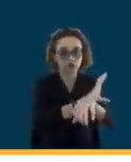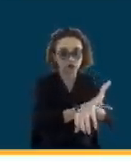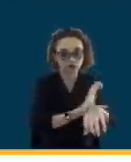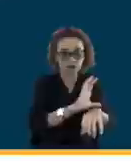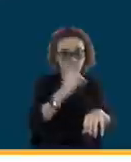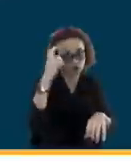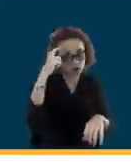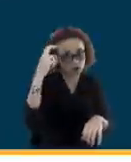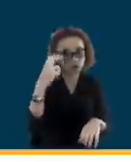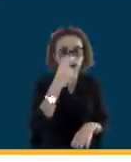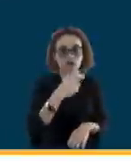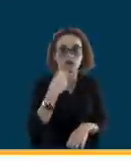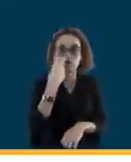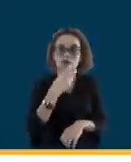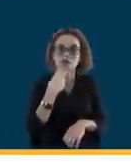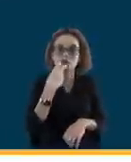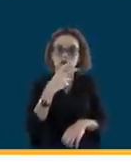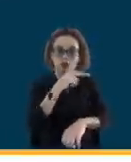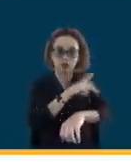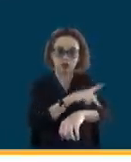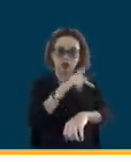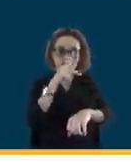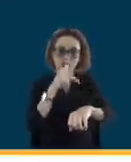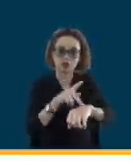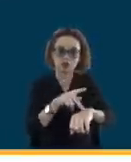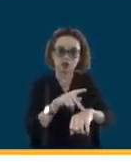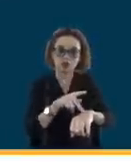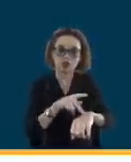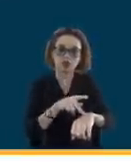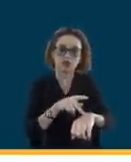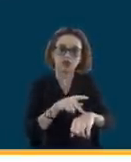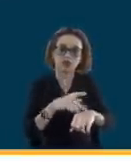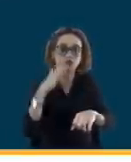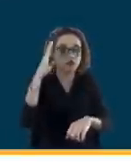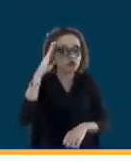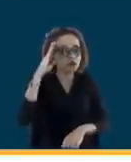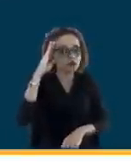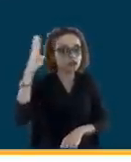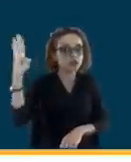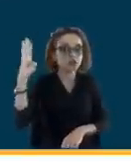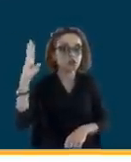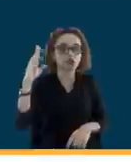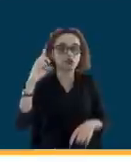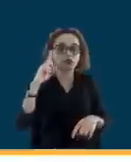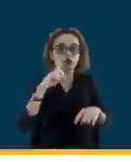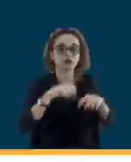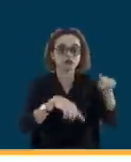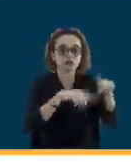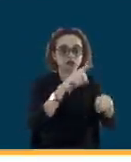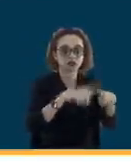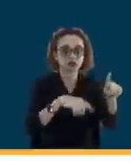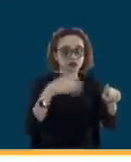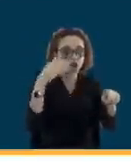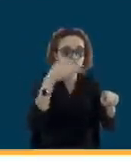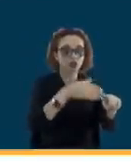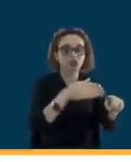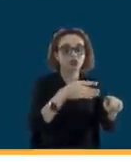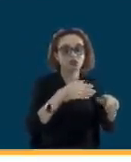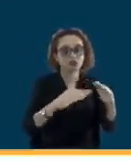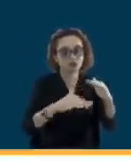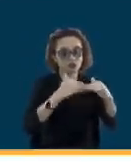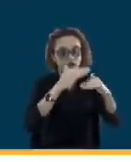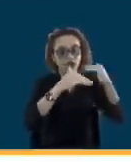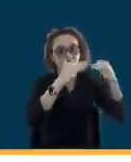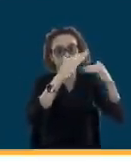do povo brasileiro. A pedagogia griot é a nossa principal ferramenta, fonte pedagógica para a gente desenvolver também a construção